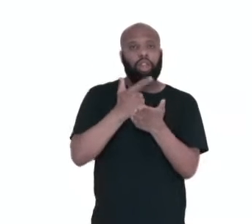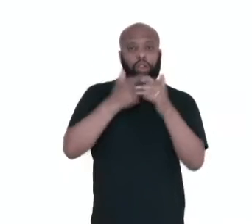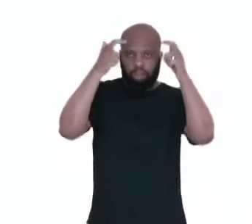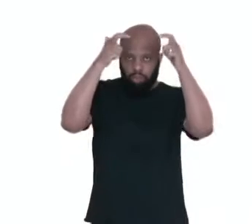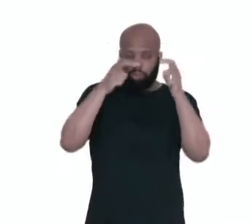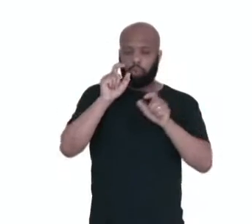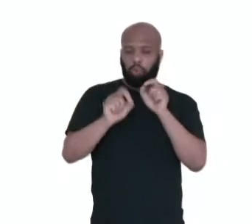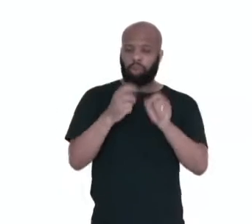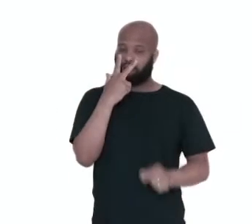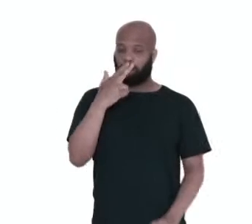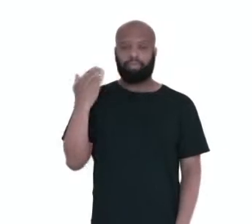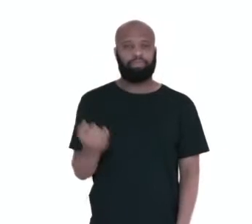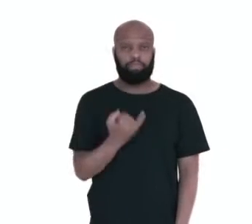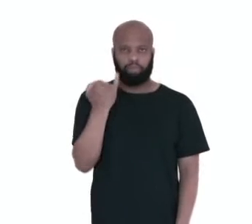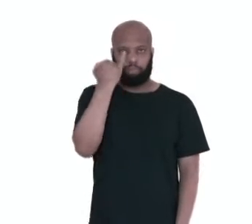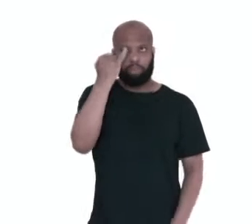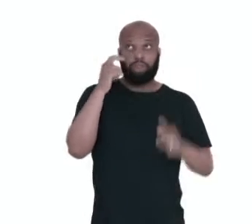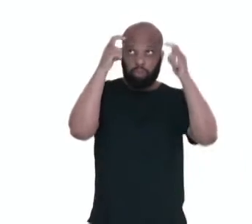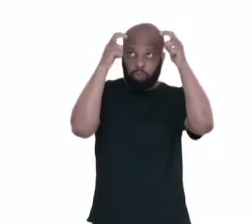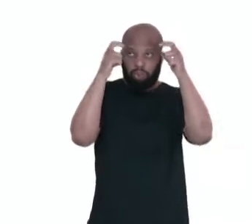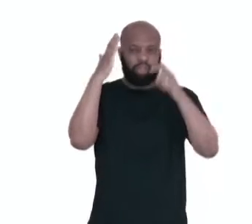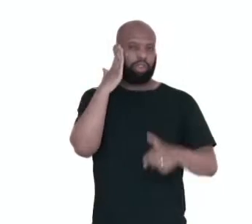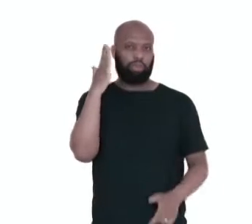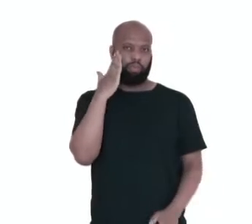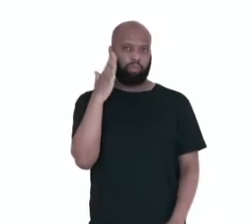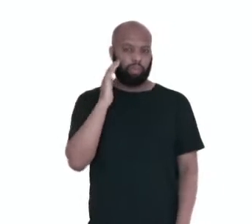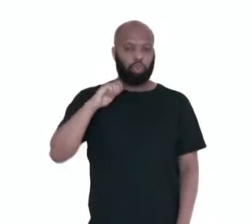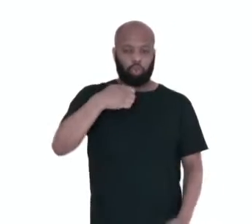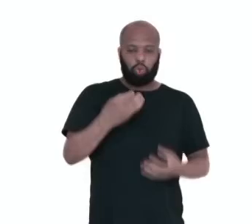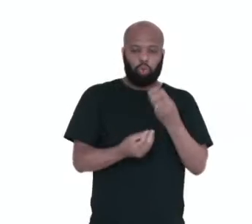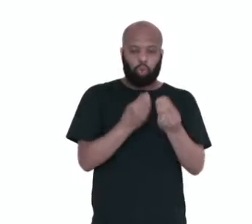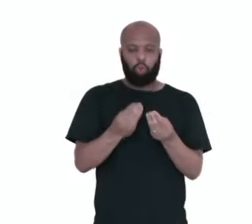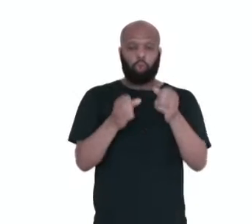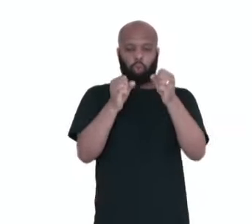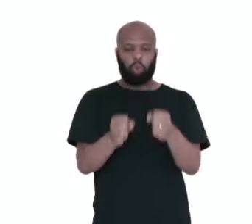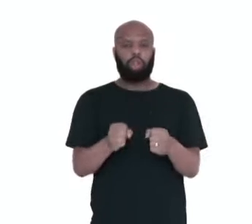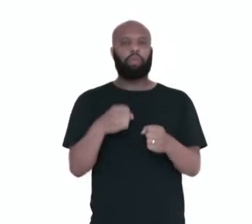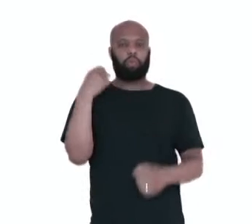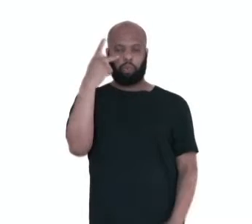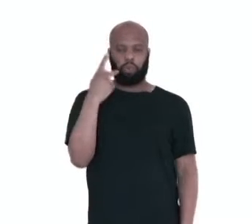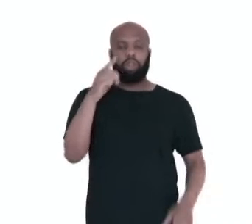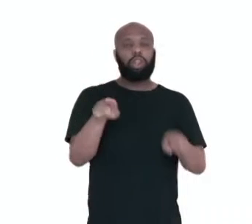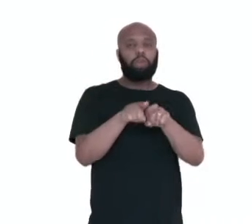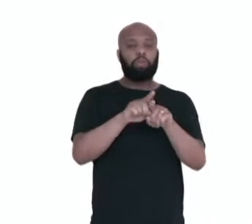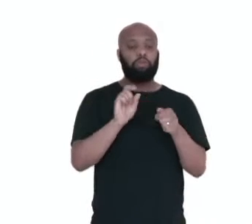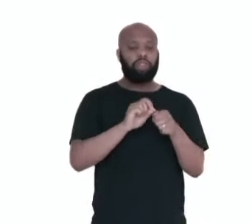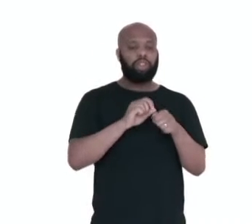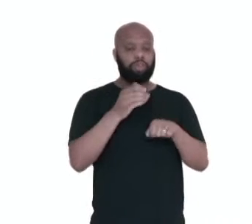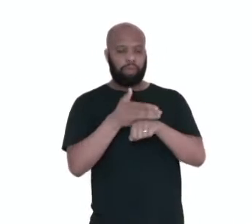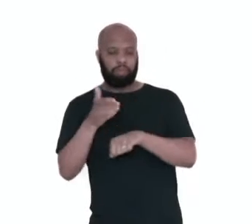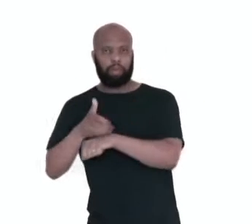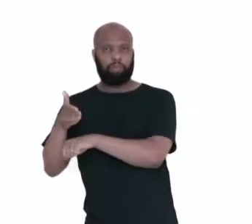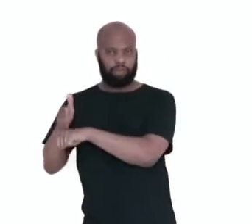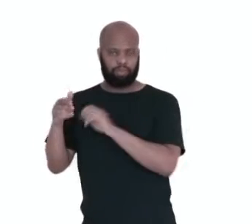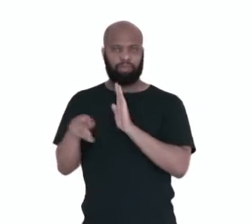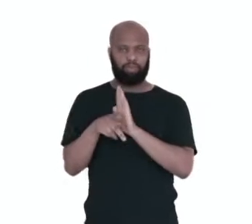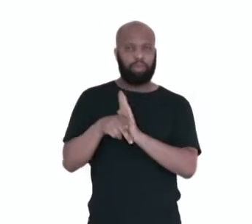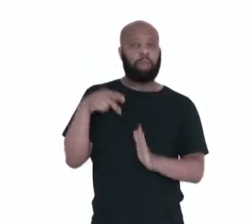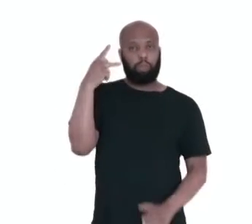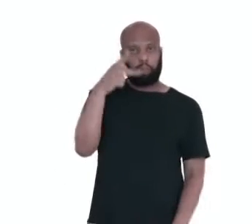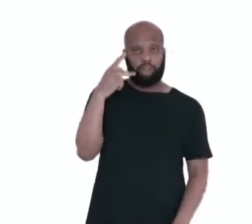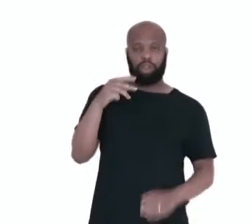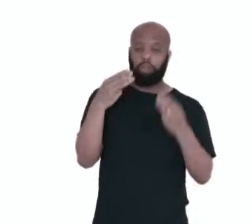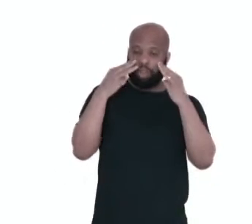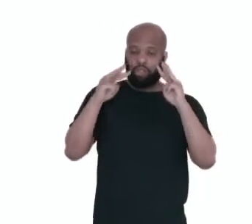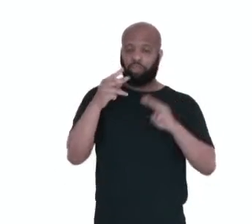que julga importante um príncipe saber sobre o poder político e fazer em sua prática política. Para